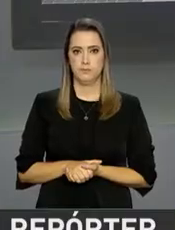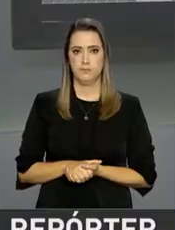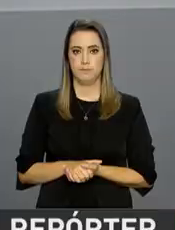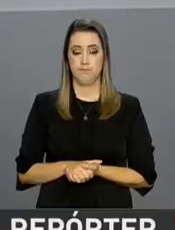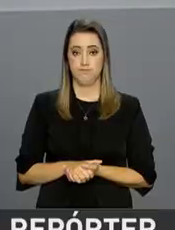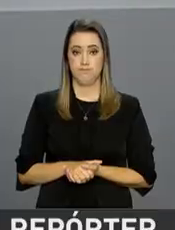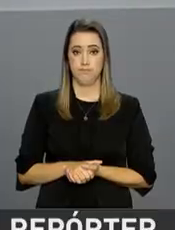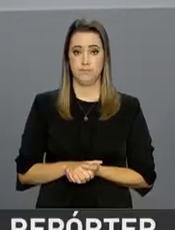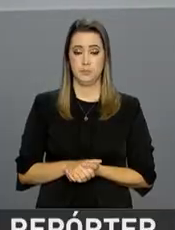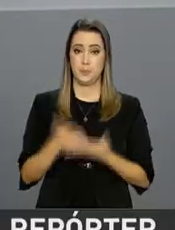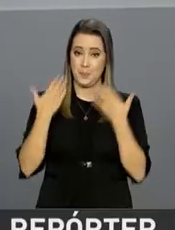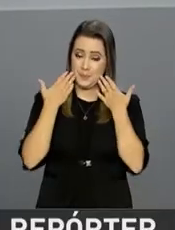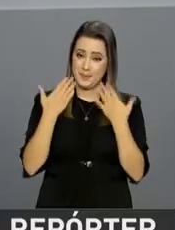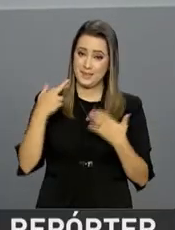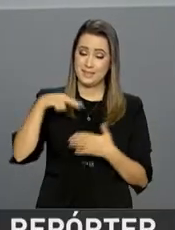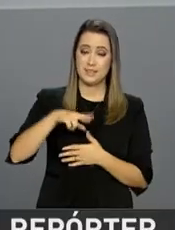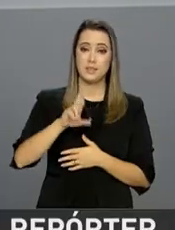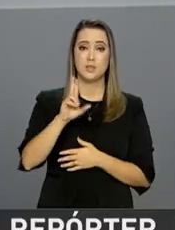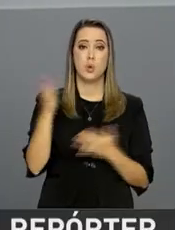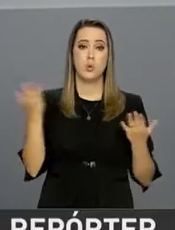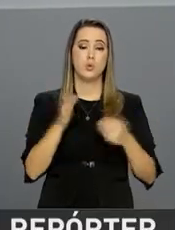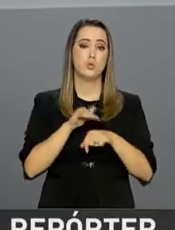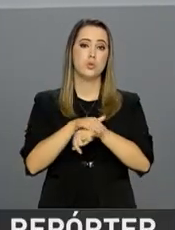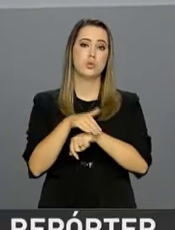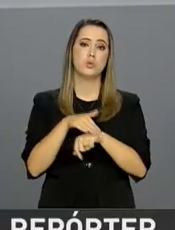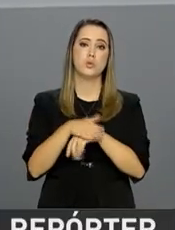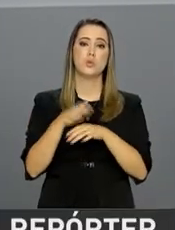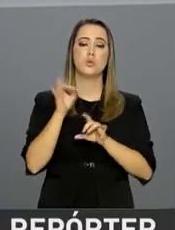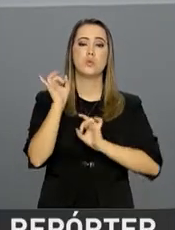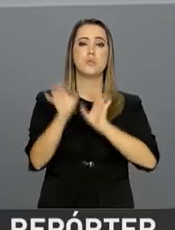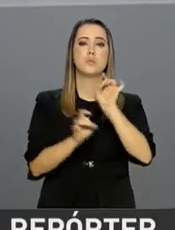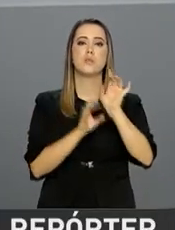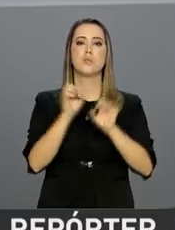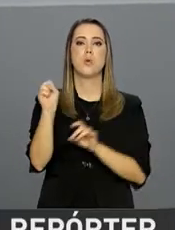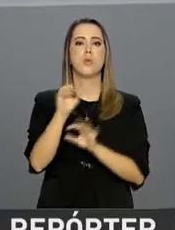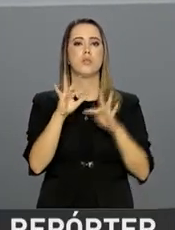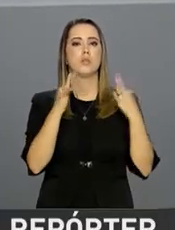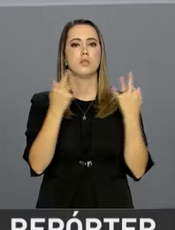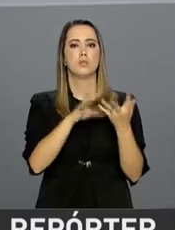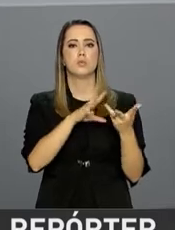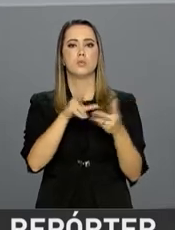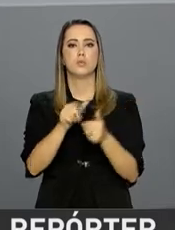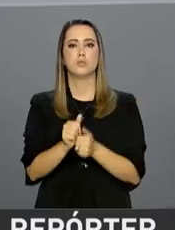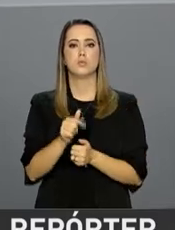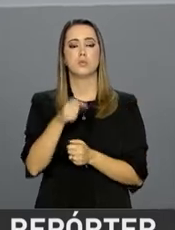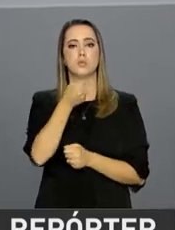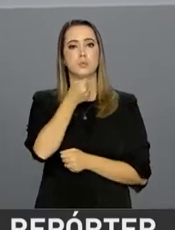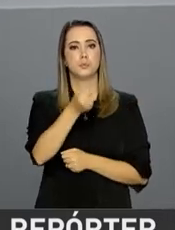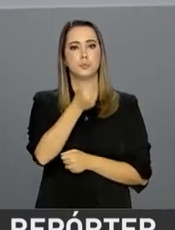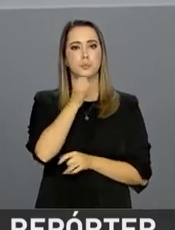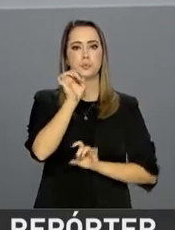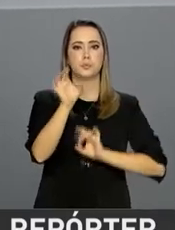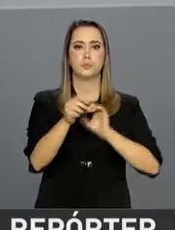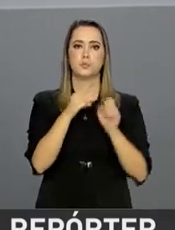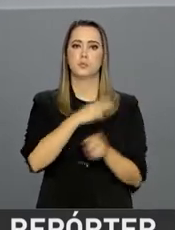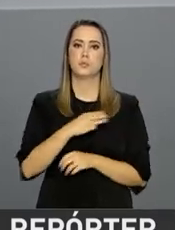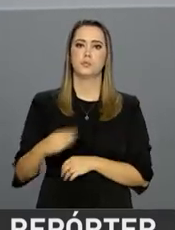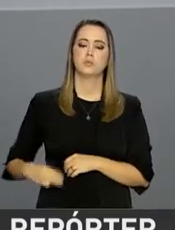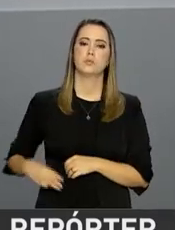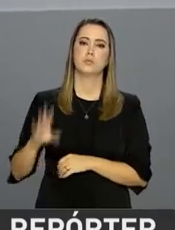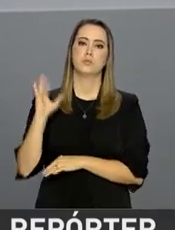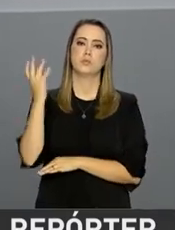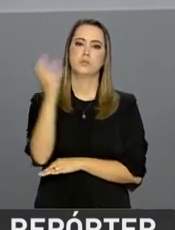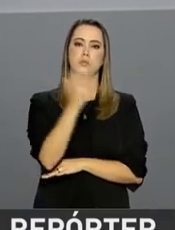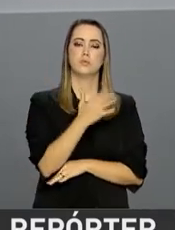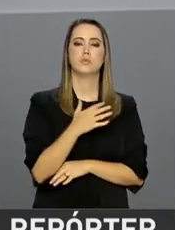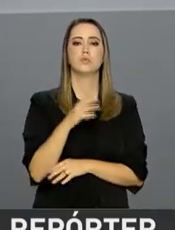ea tv nbr transmite hoje à noite o programa especial 8º fórum mundial da água com uma entrevista exclusiva do ministro